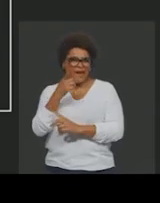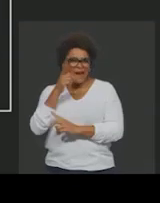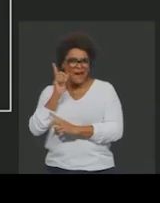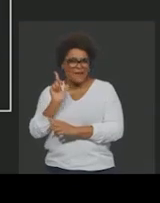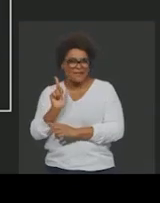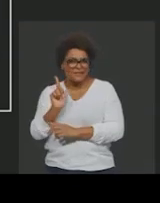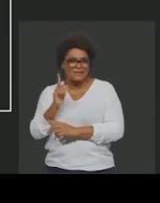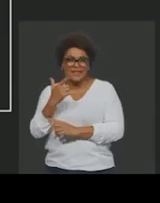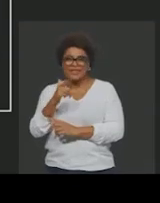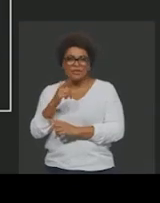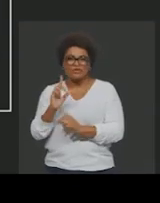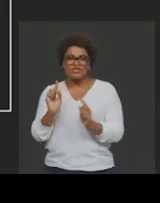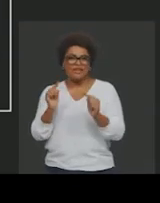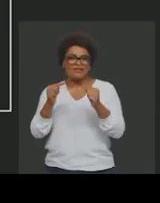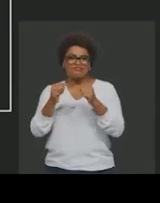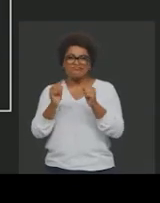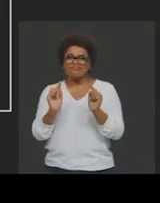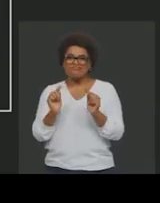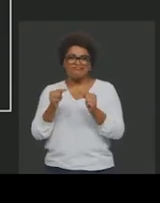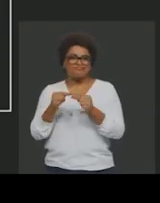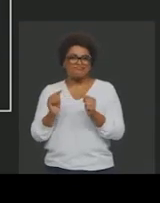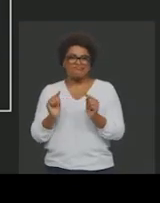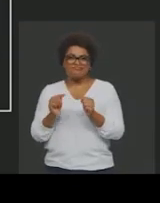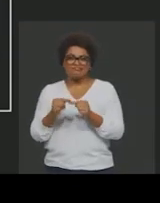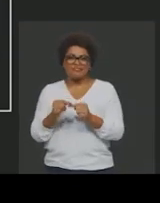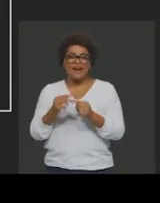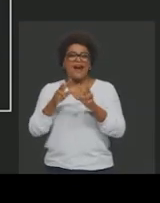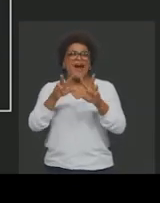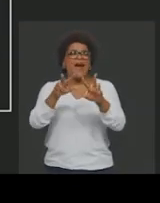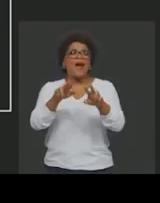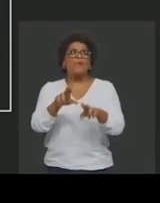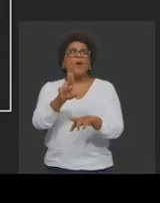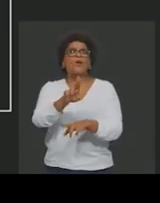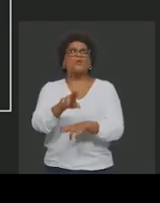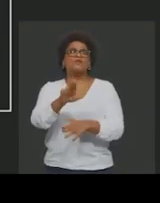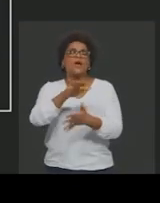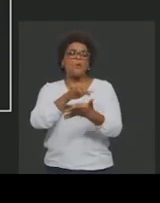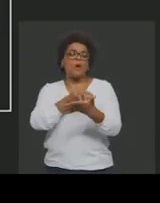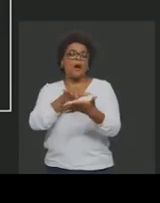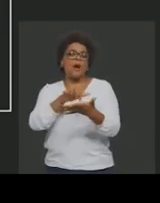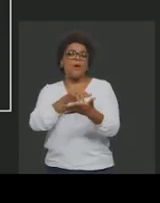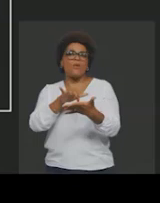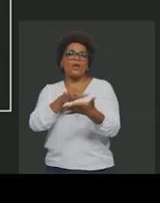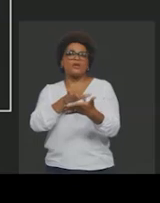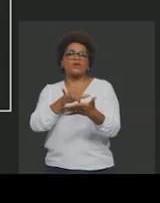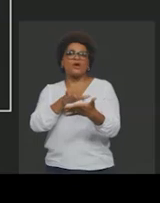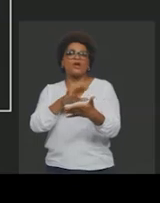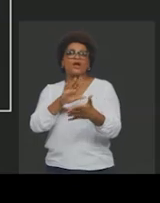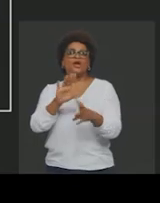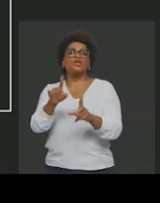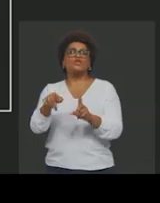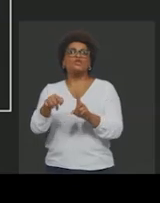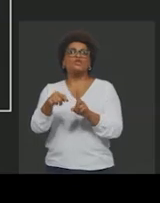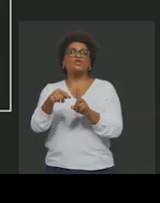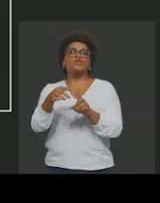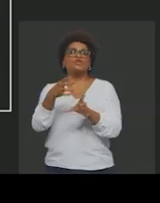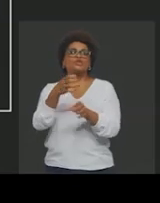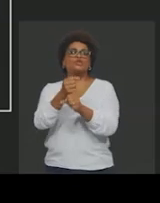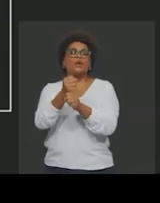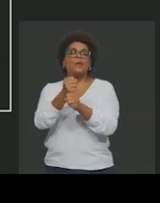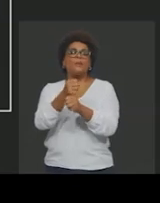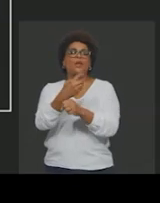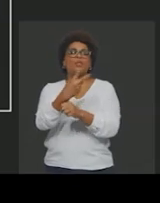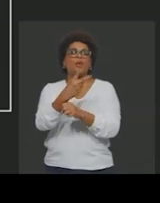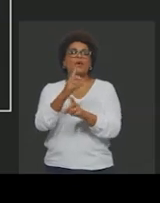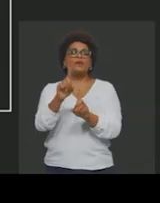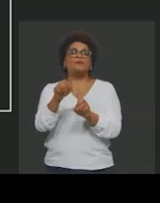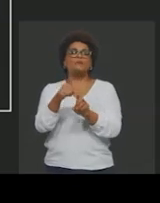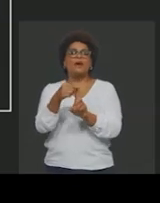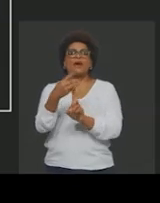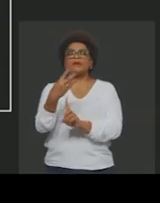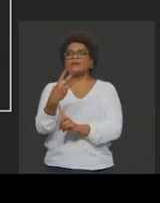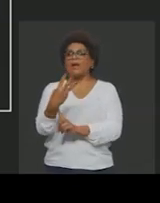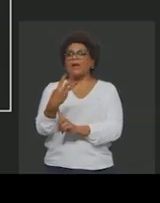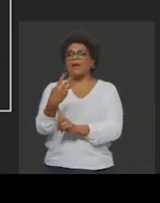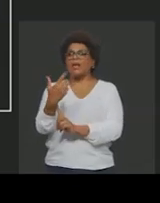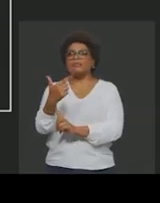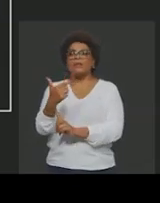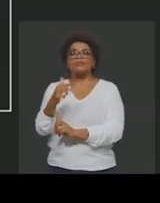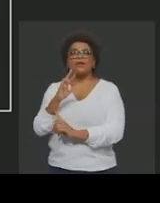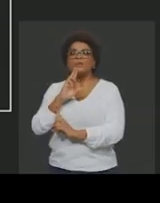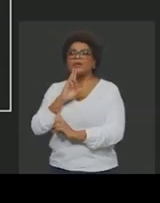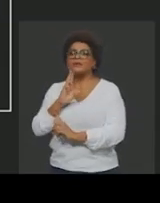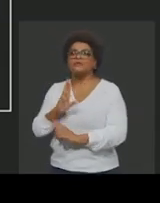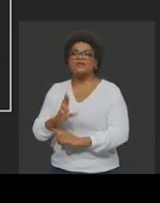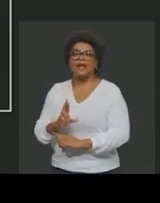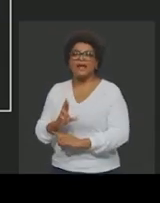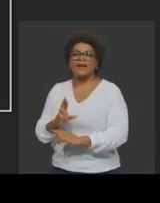numa calculadora você somar 2 mais 3, ela não te dá resultado. Aí, ó, na minha figura à esquerda, deu erro. Gente, se sua calculadora,